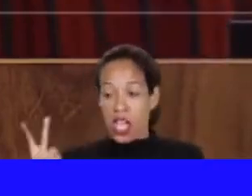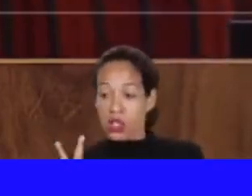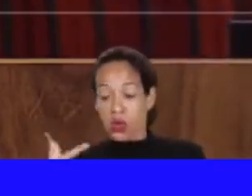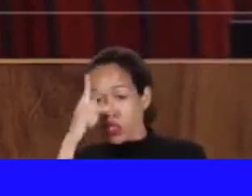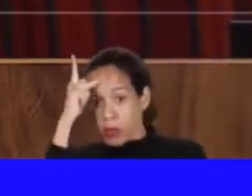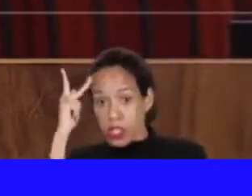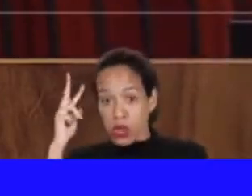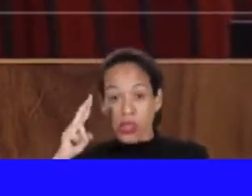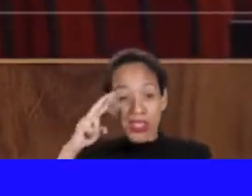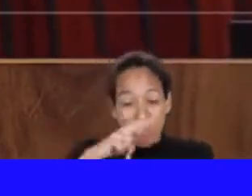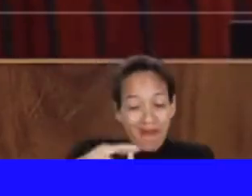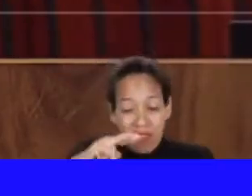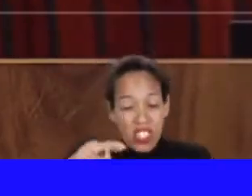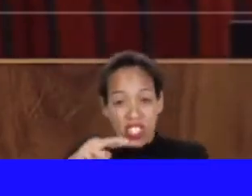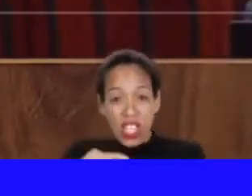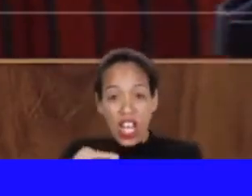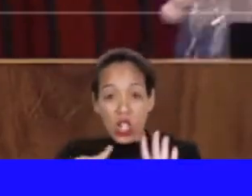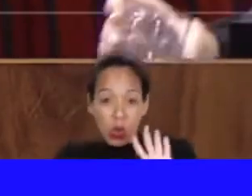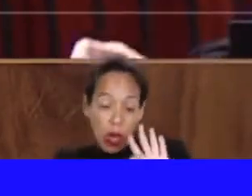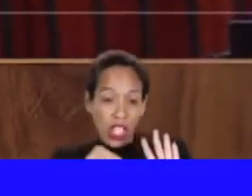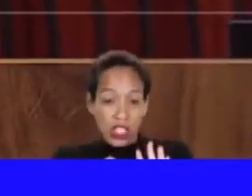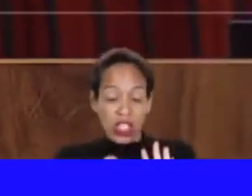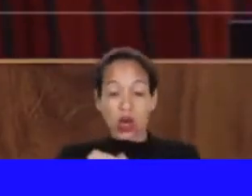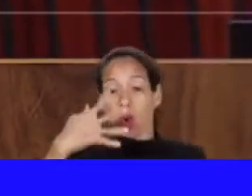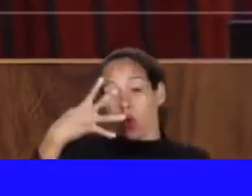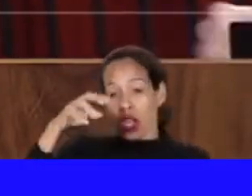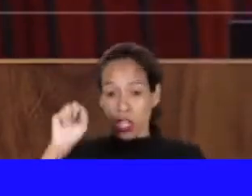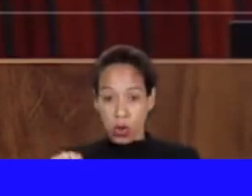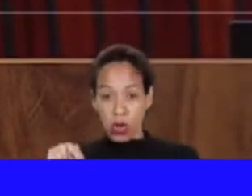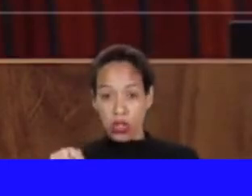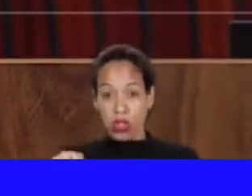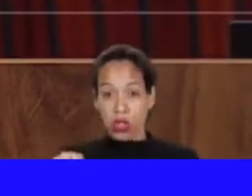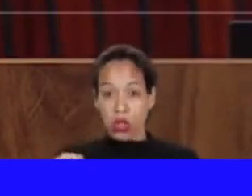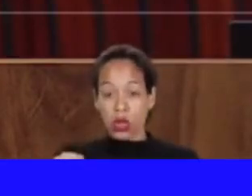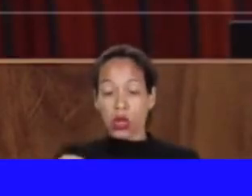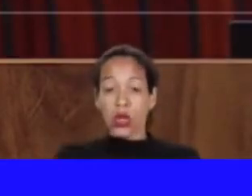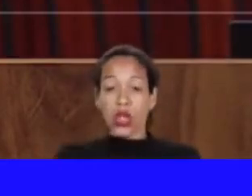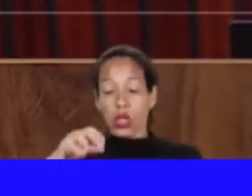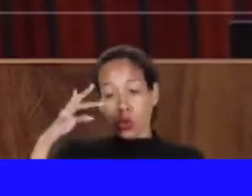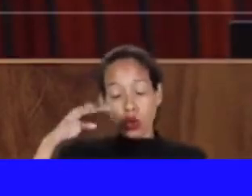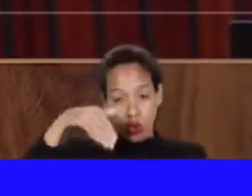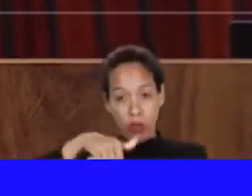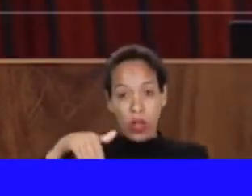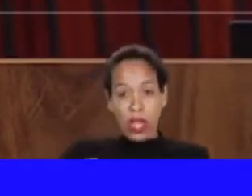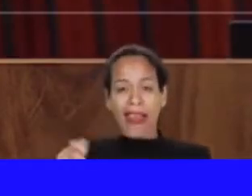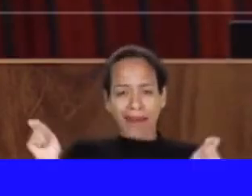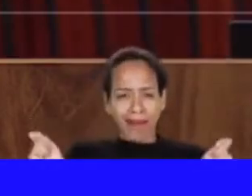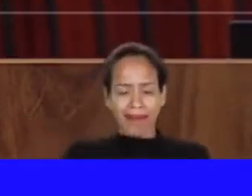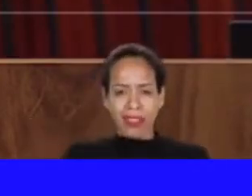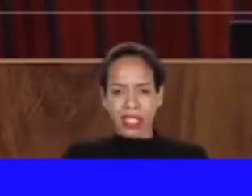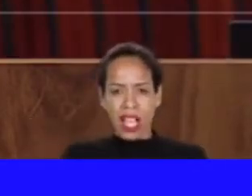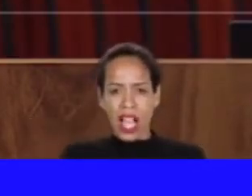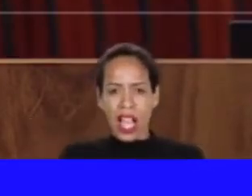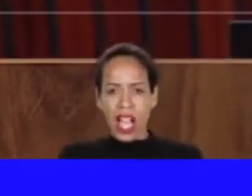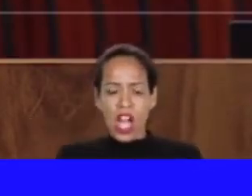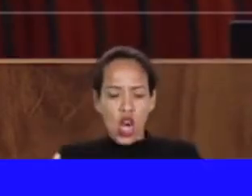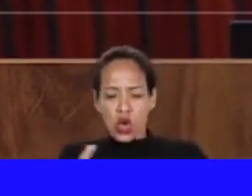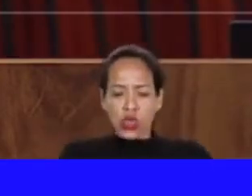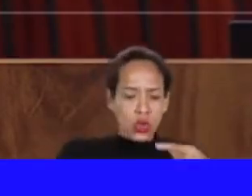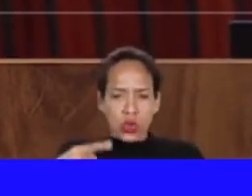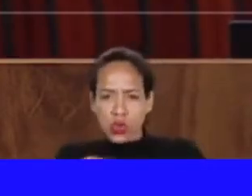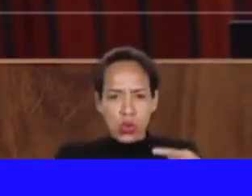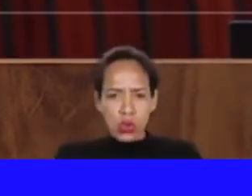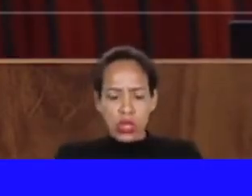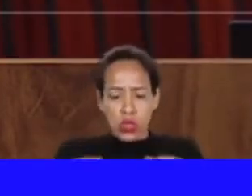que o artigo 48 da resolução TSE no 23.608 torna possível de rediscutir, por ocasião